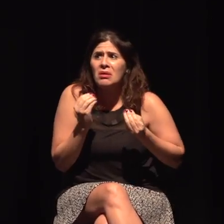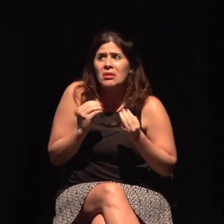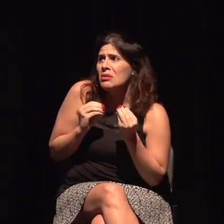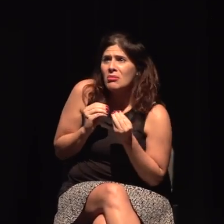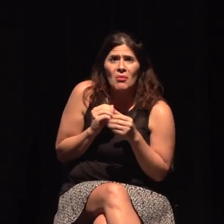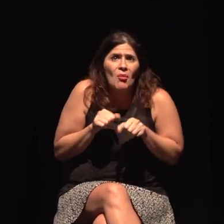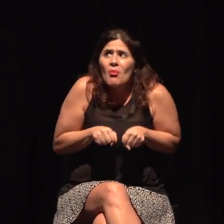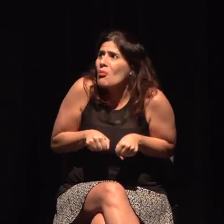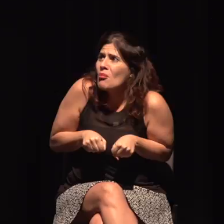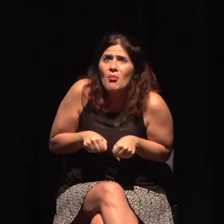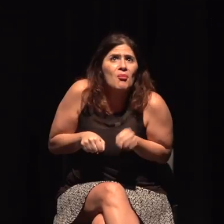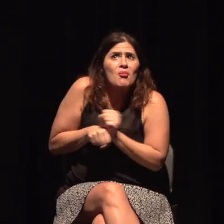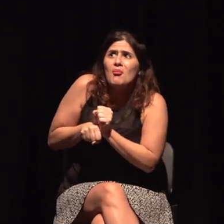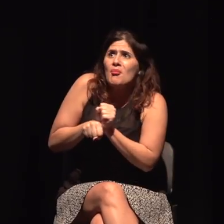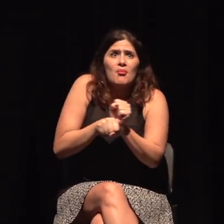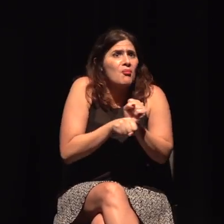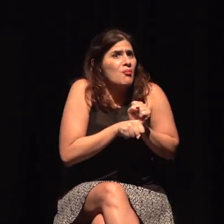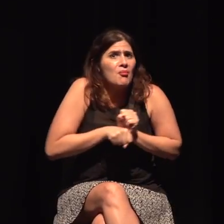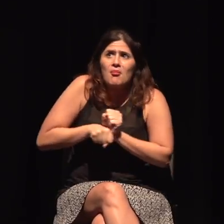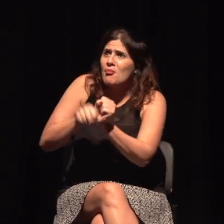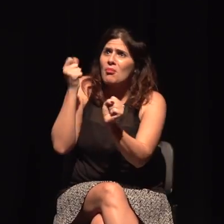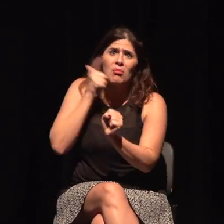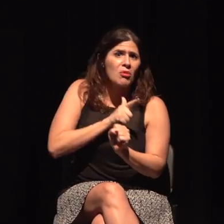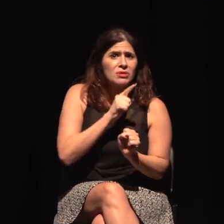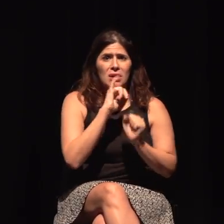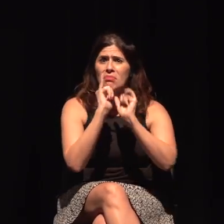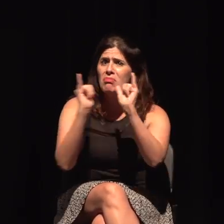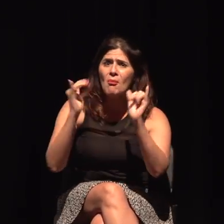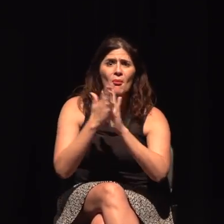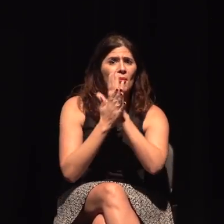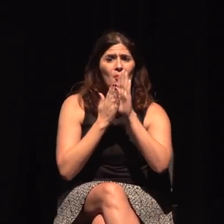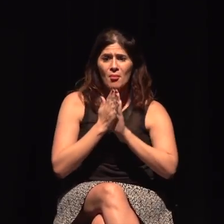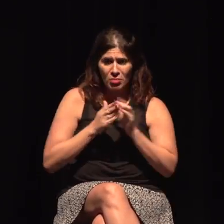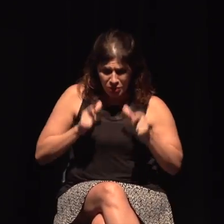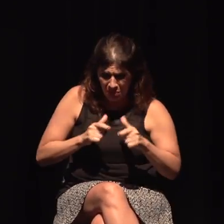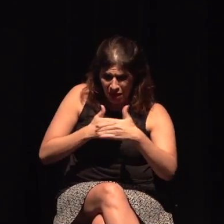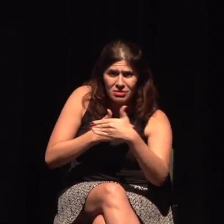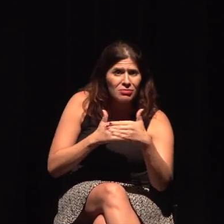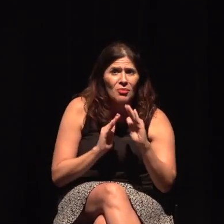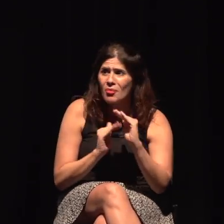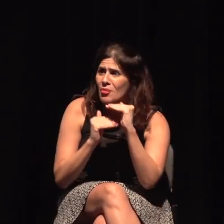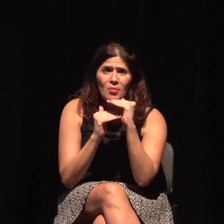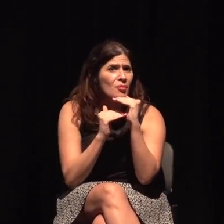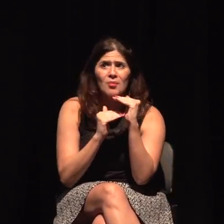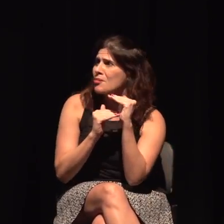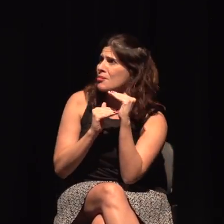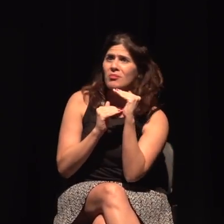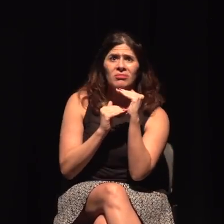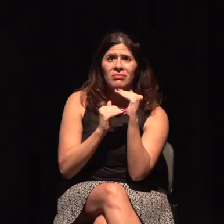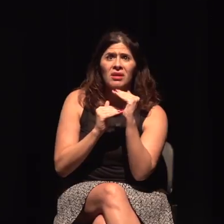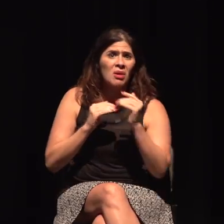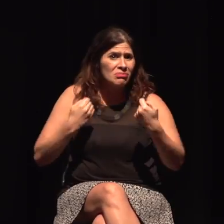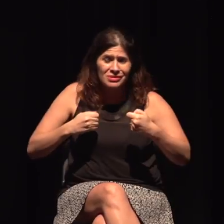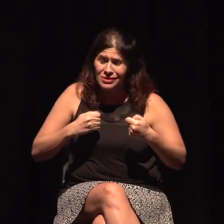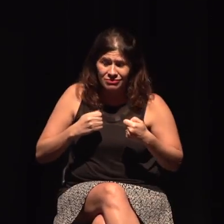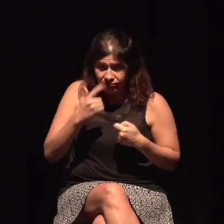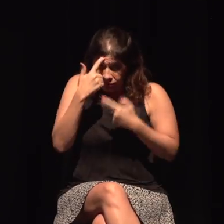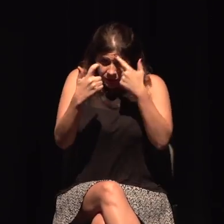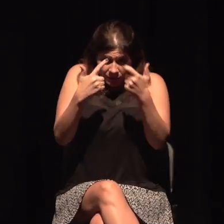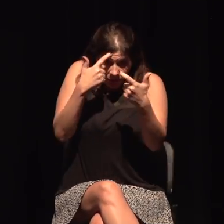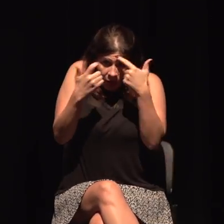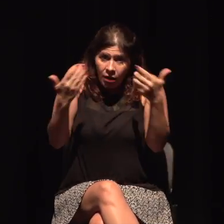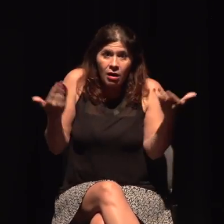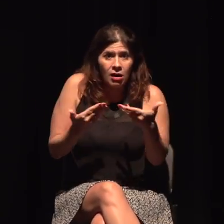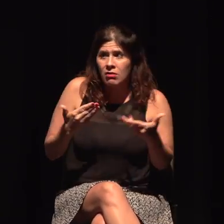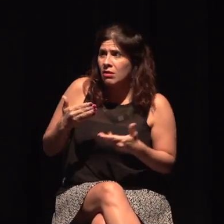enunciar além disso? Mas ele não se move, nem no espaço no qual se encontra, nem naquele no qual não se encontra. Me